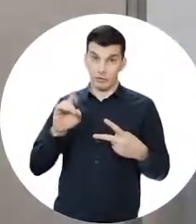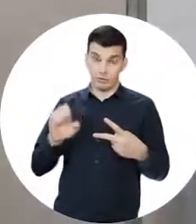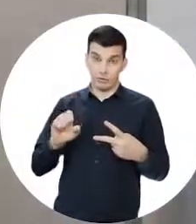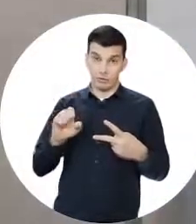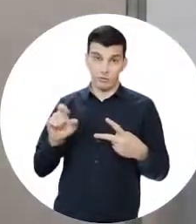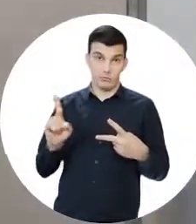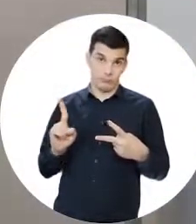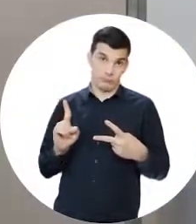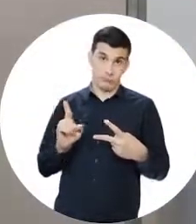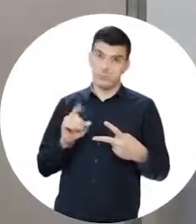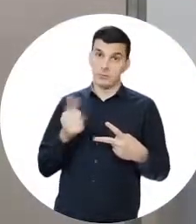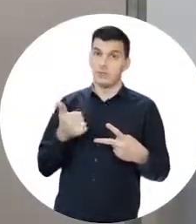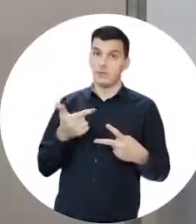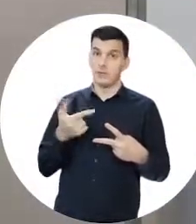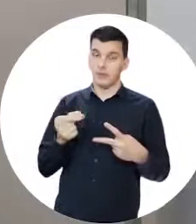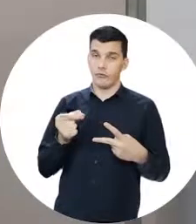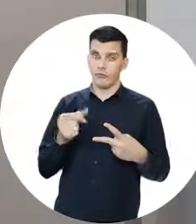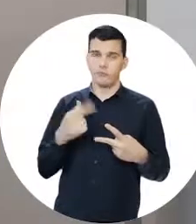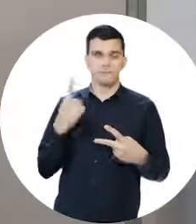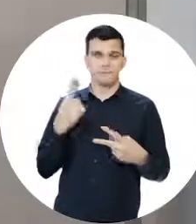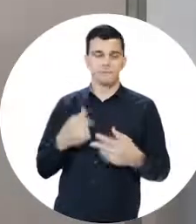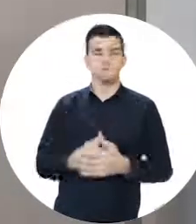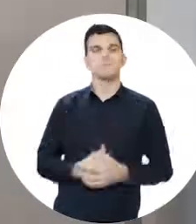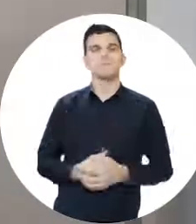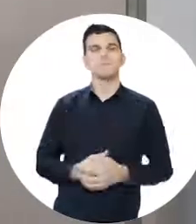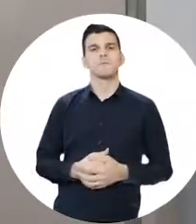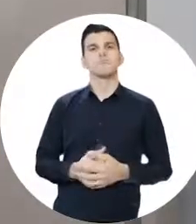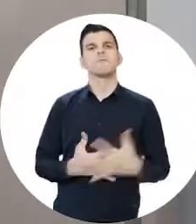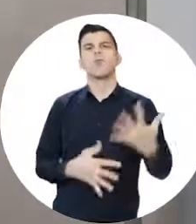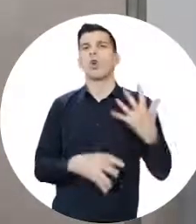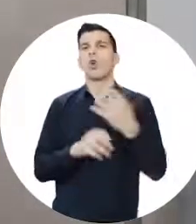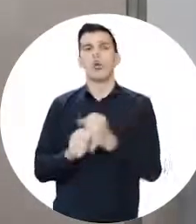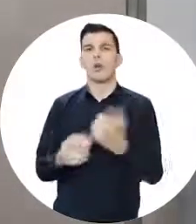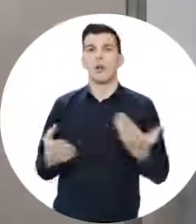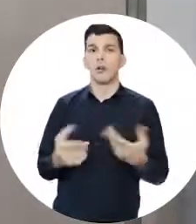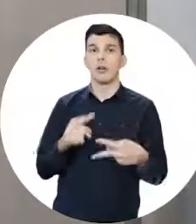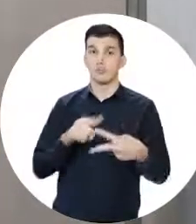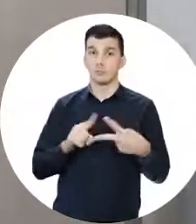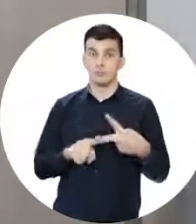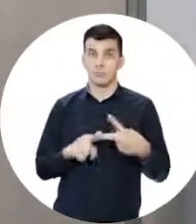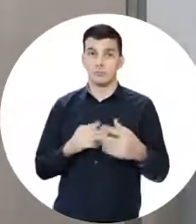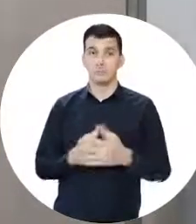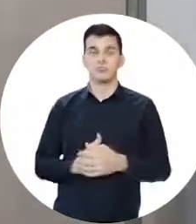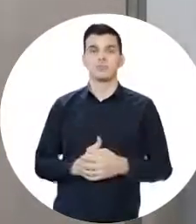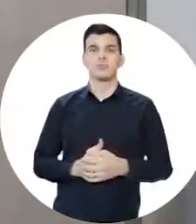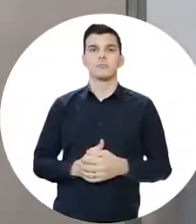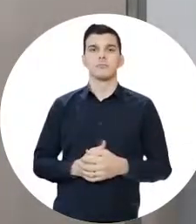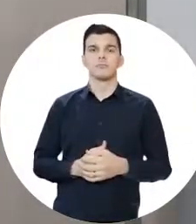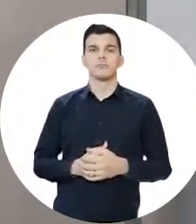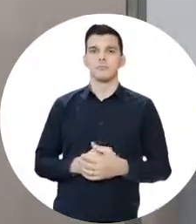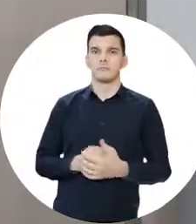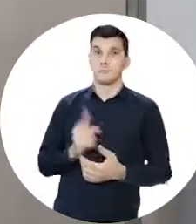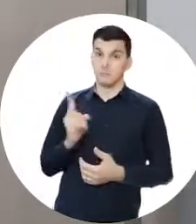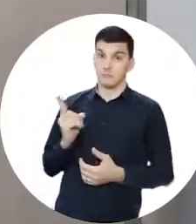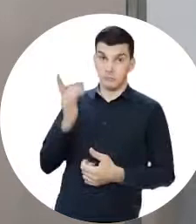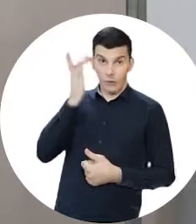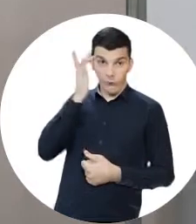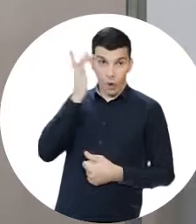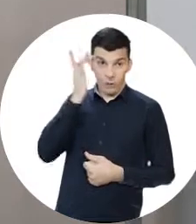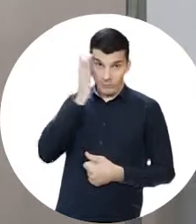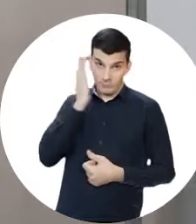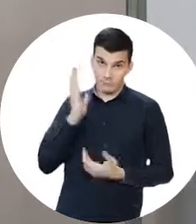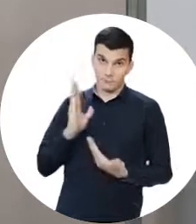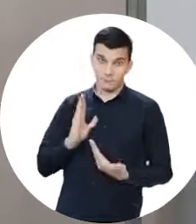nesse exercício. Então vamos lá. Calcula a densidade dos dois. Densidade é igual a massa